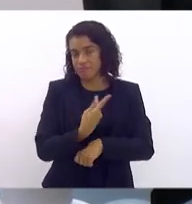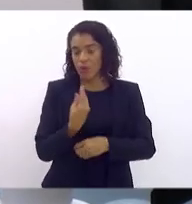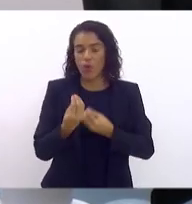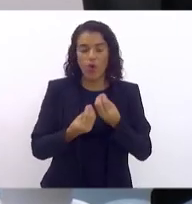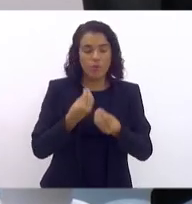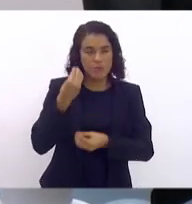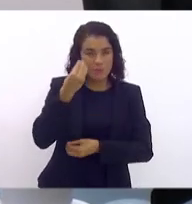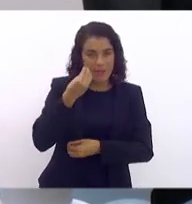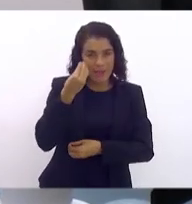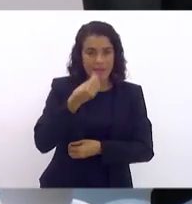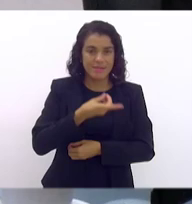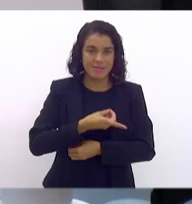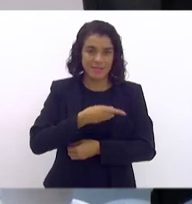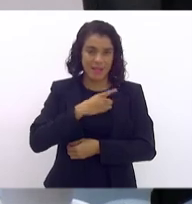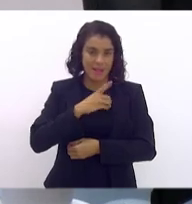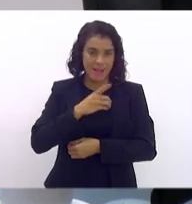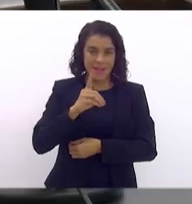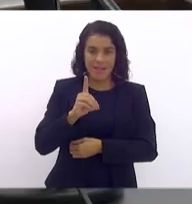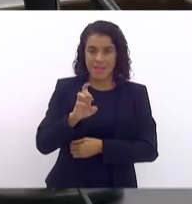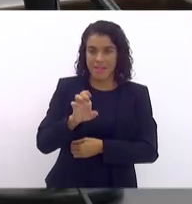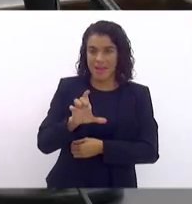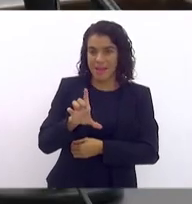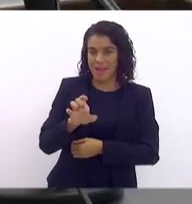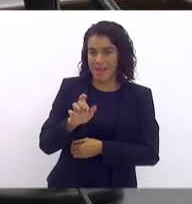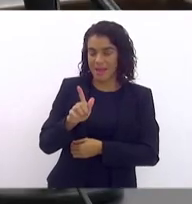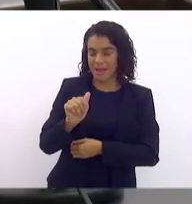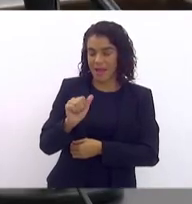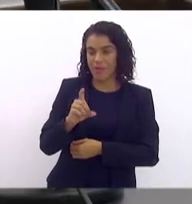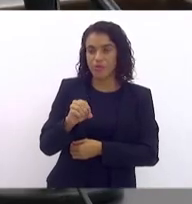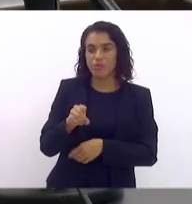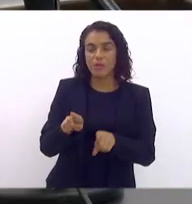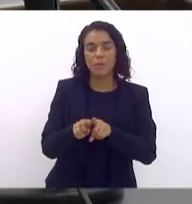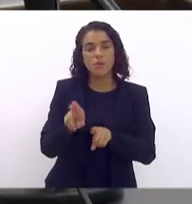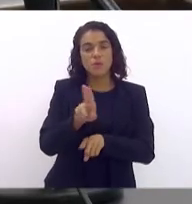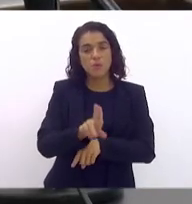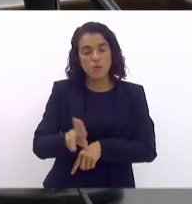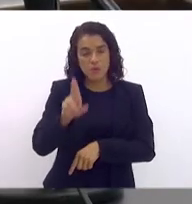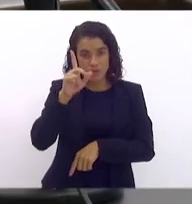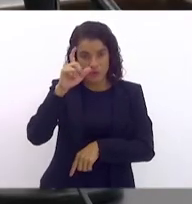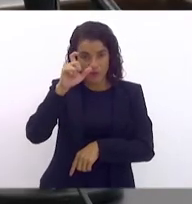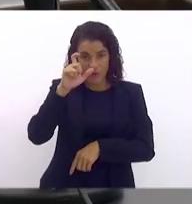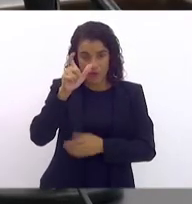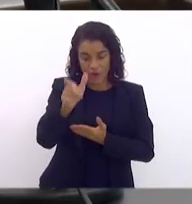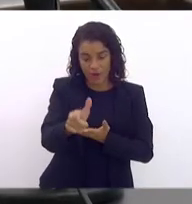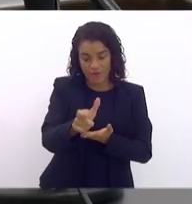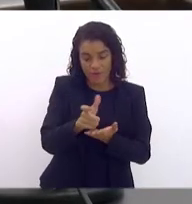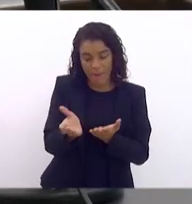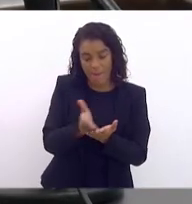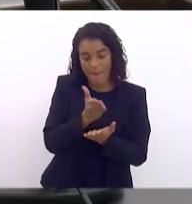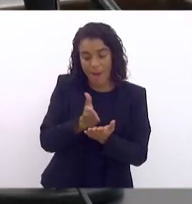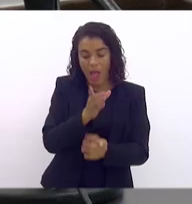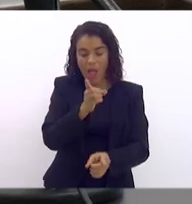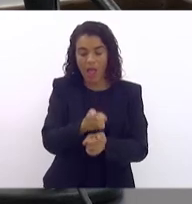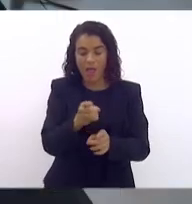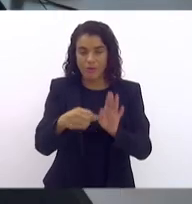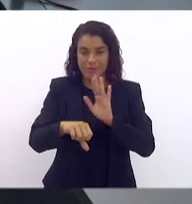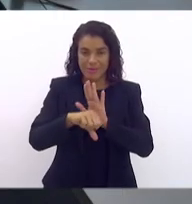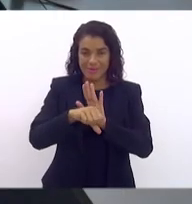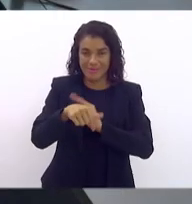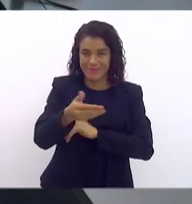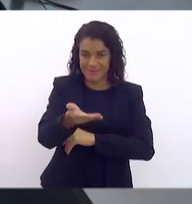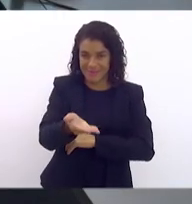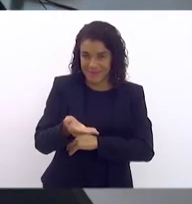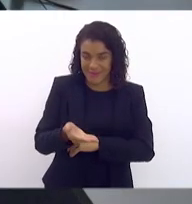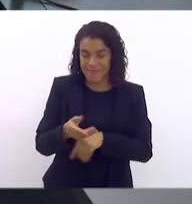como delegado de polícia quanto ao uso de fotografias no reconhecimento de pessoas em inquéritos policiais